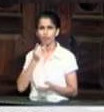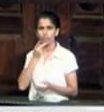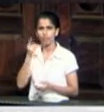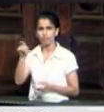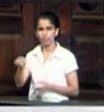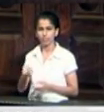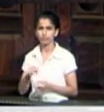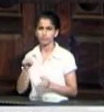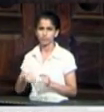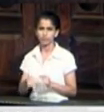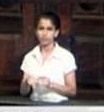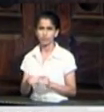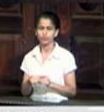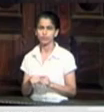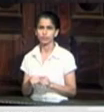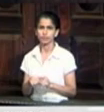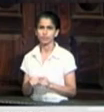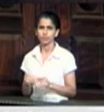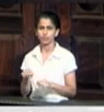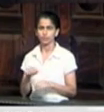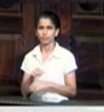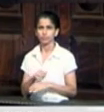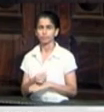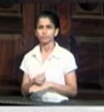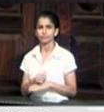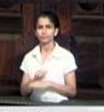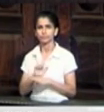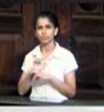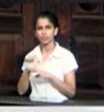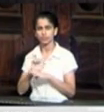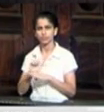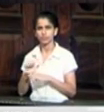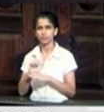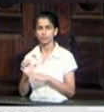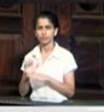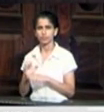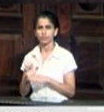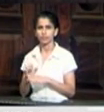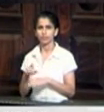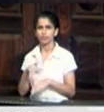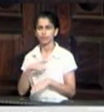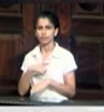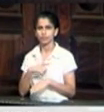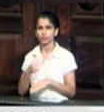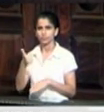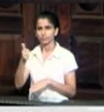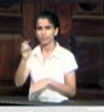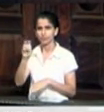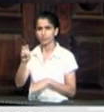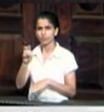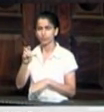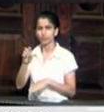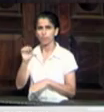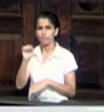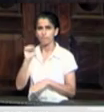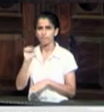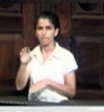que o Estado, e vou concluir, senhor presidente, tem mais de 15 mil